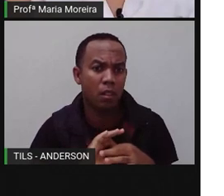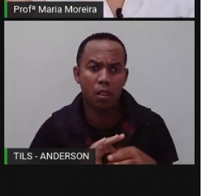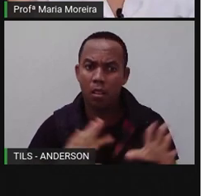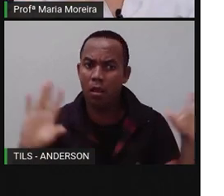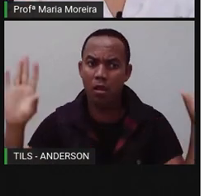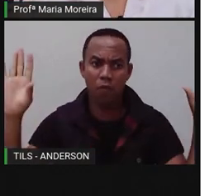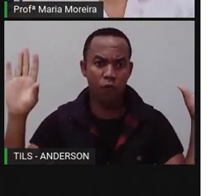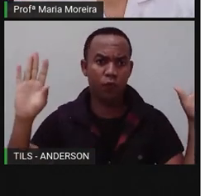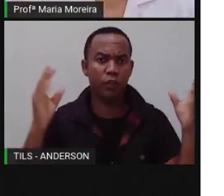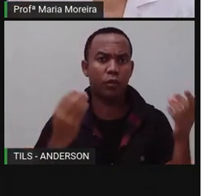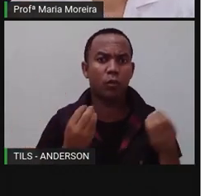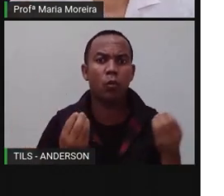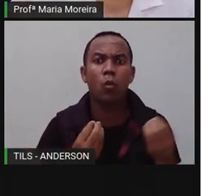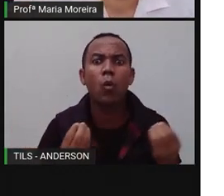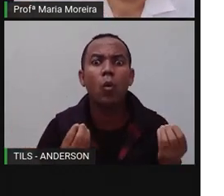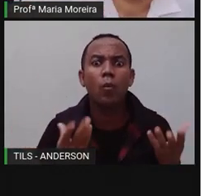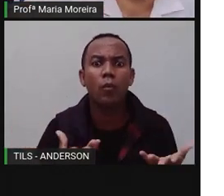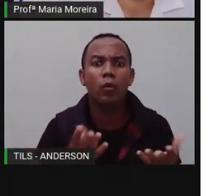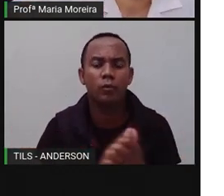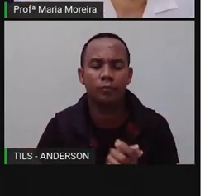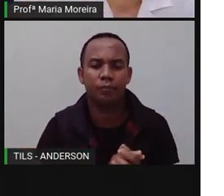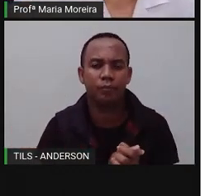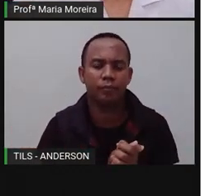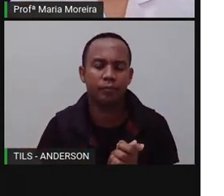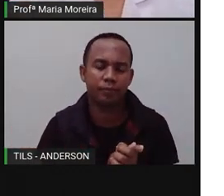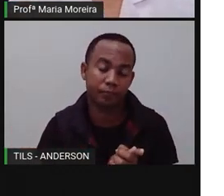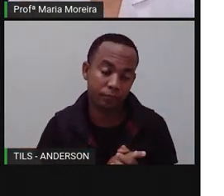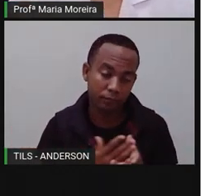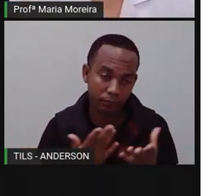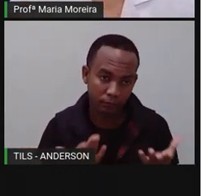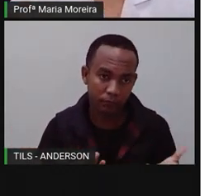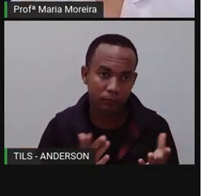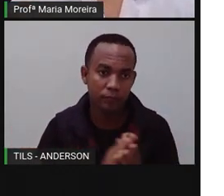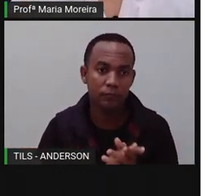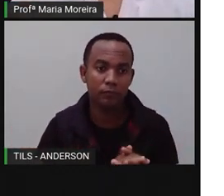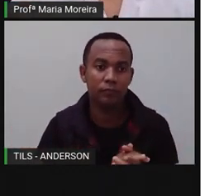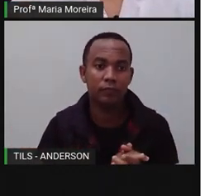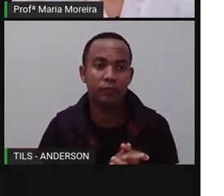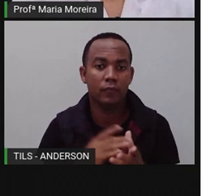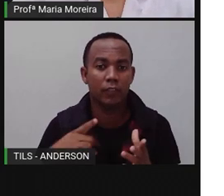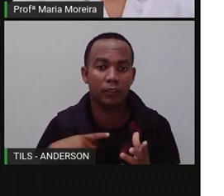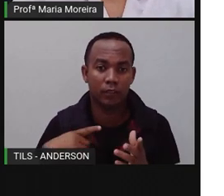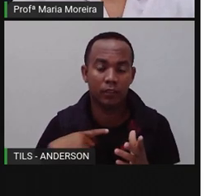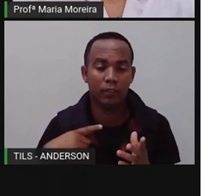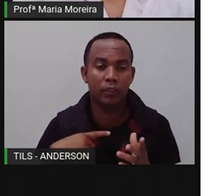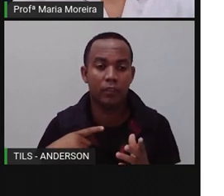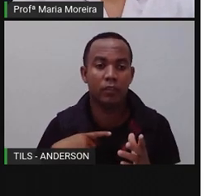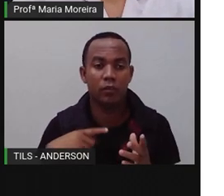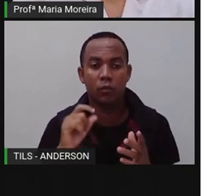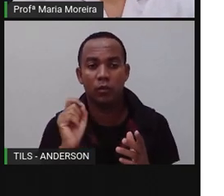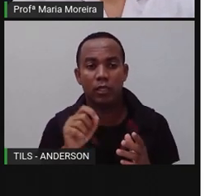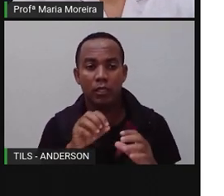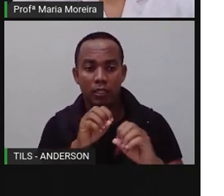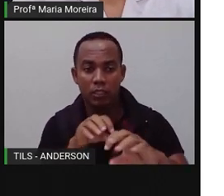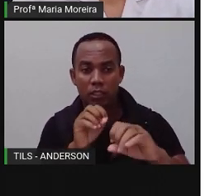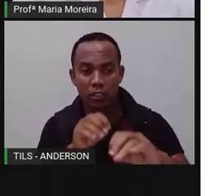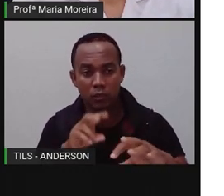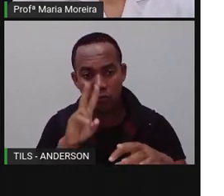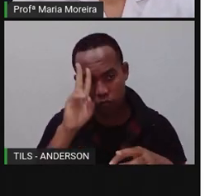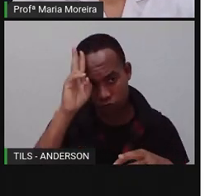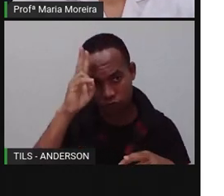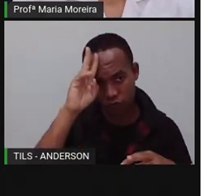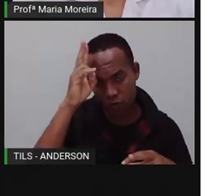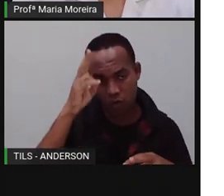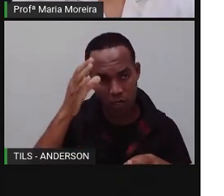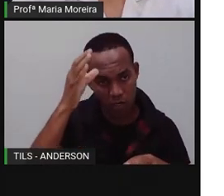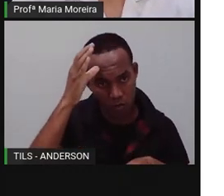lá, que você cresce, você chega no ensino médio, primeiro, segundo, terceiro ano do ensino médio, tenham em seus currículos o ensino da história, o quê?